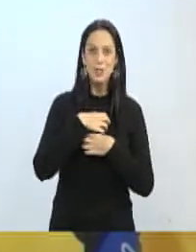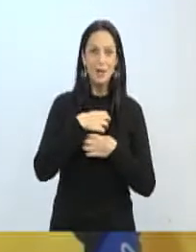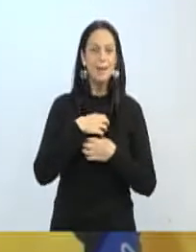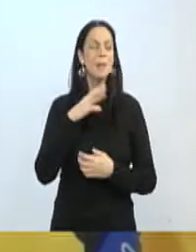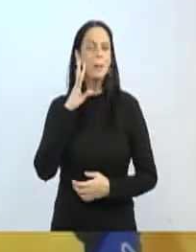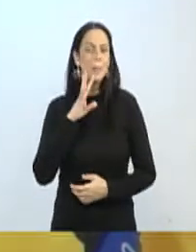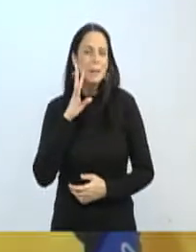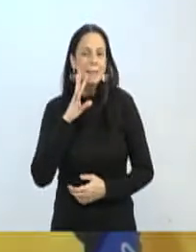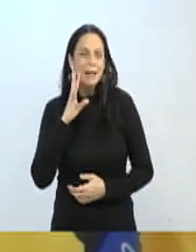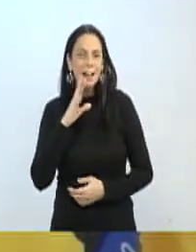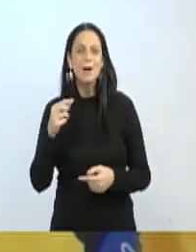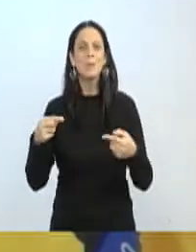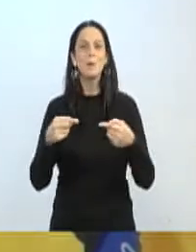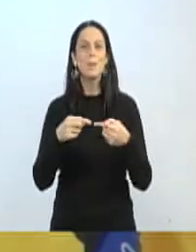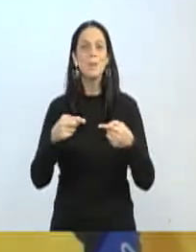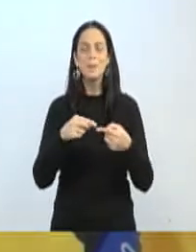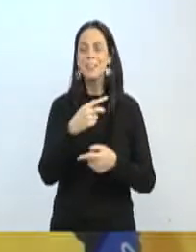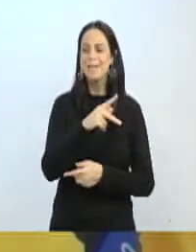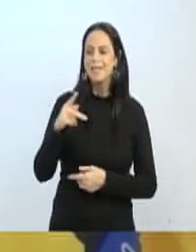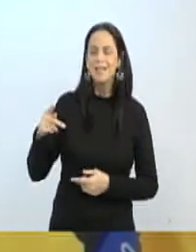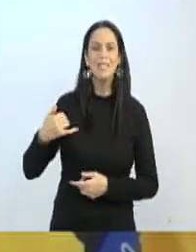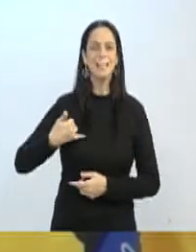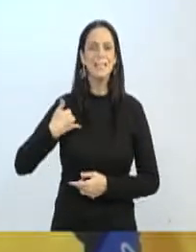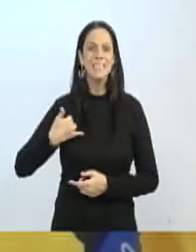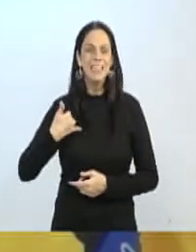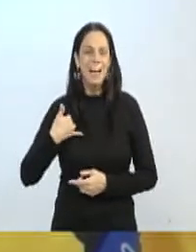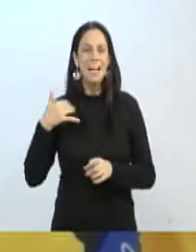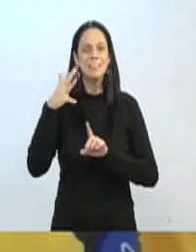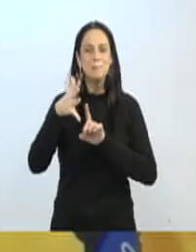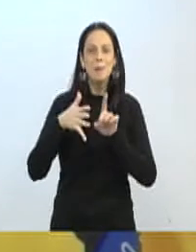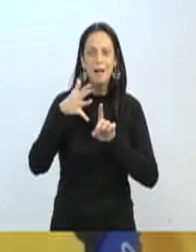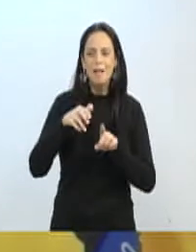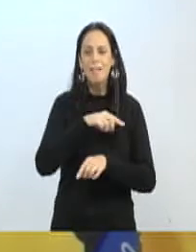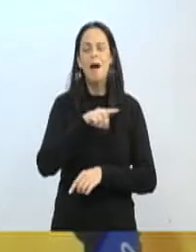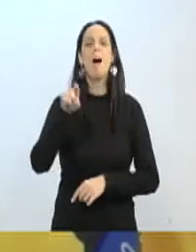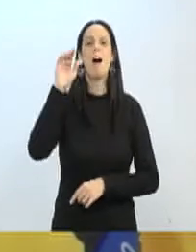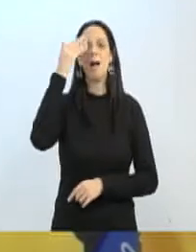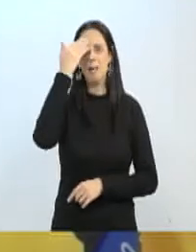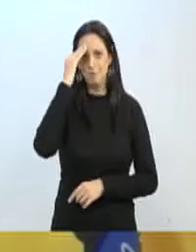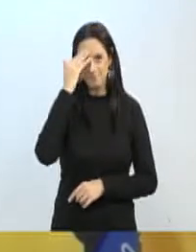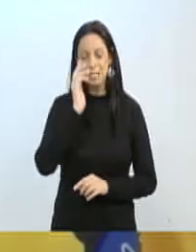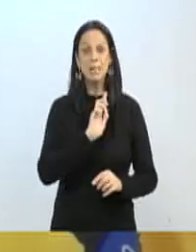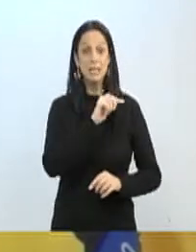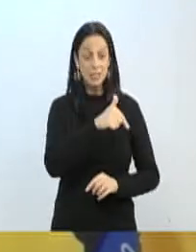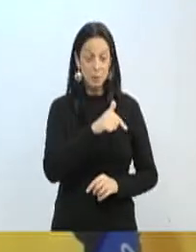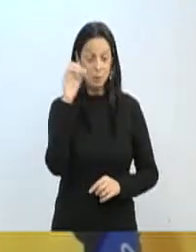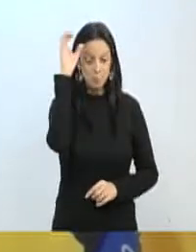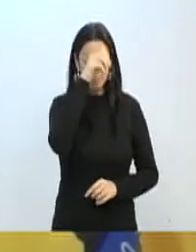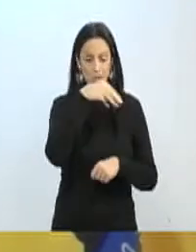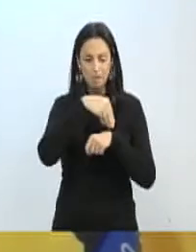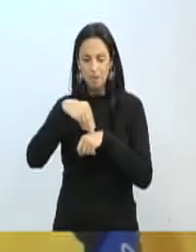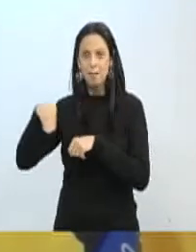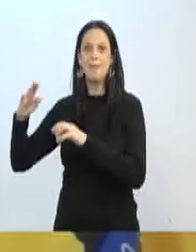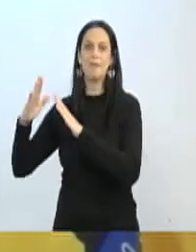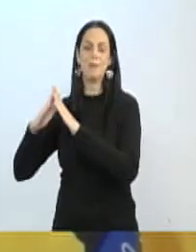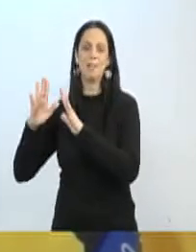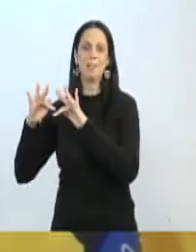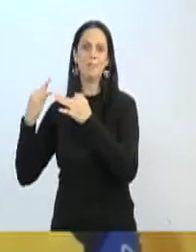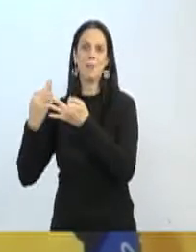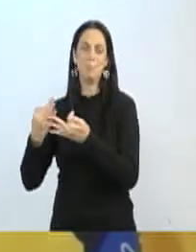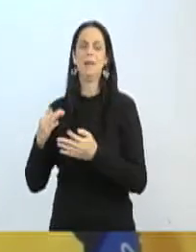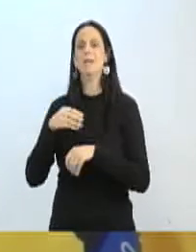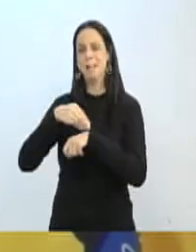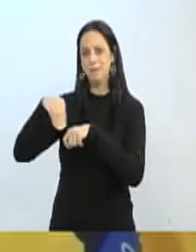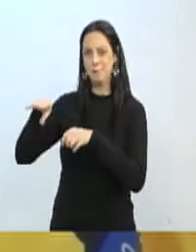colocada na idade deles de uma forma que a gente consegue entender e levar para casa aquela mensagem e eu sou aqui